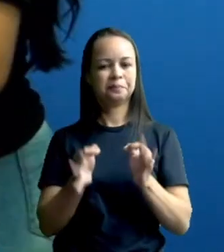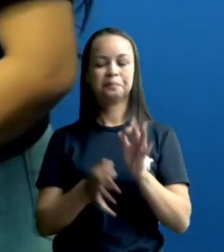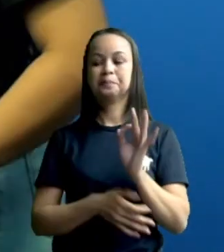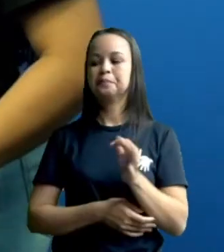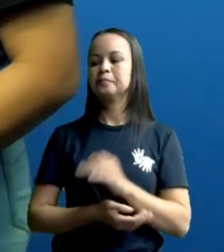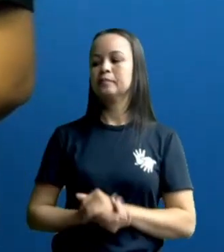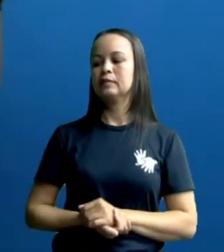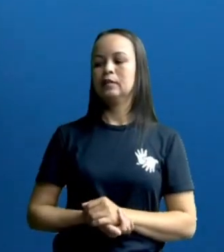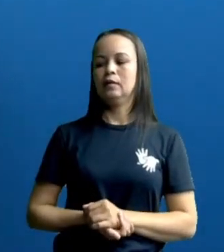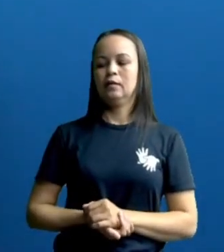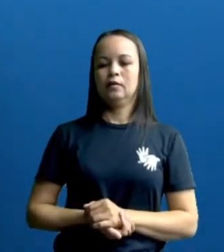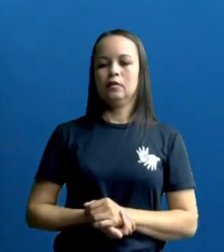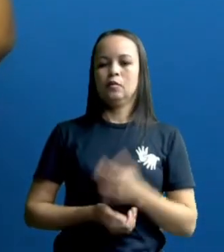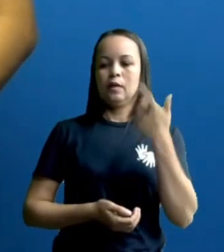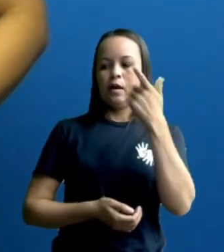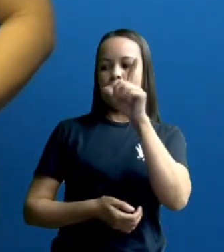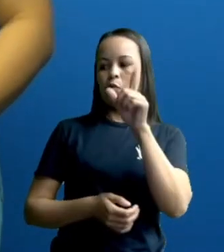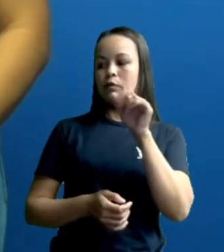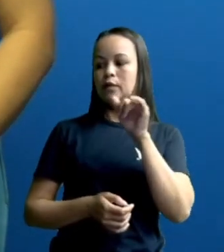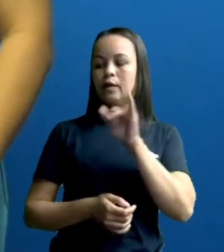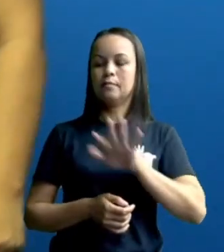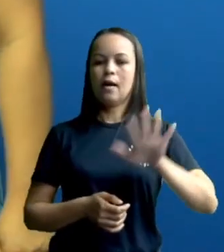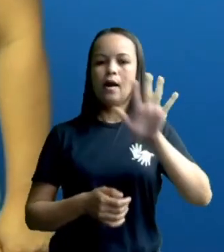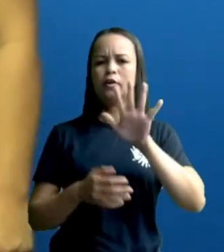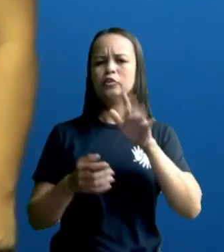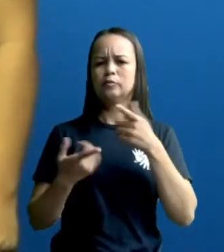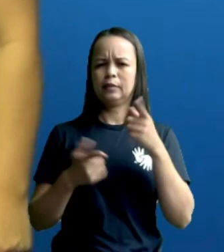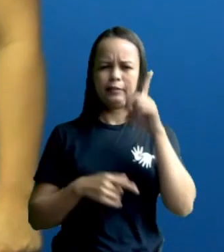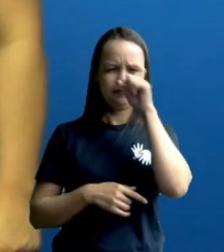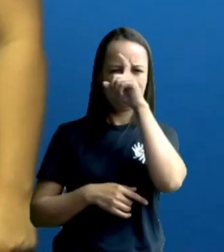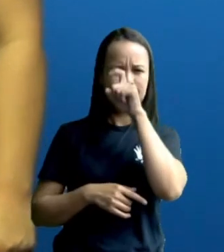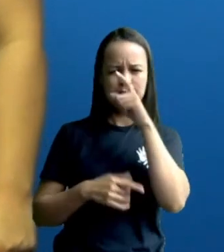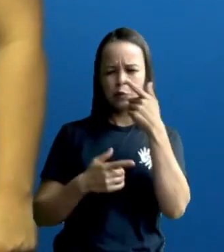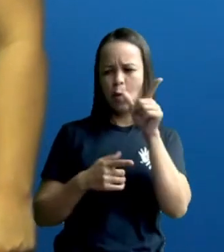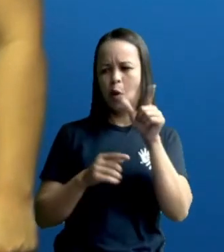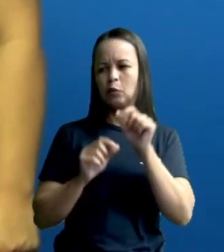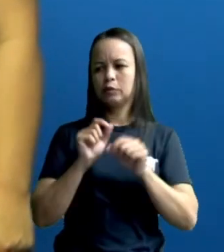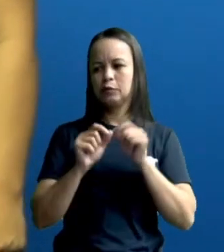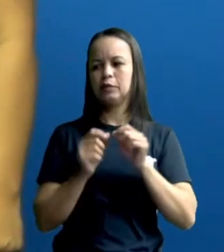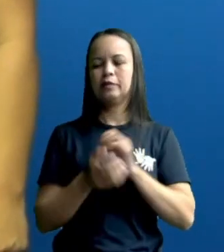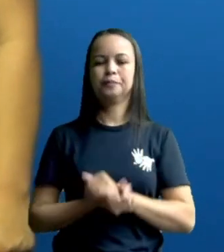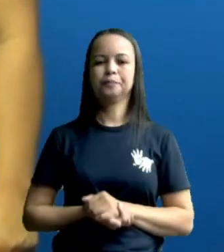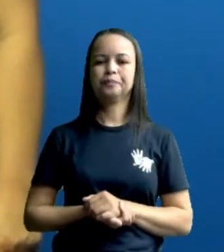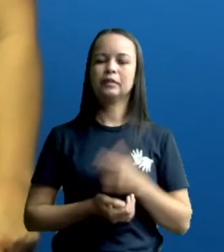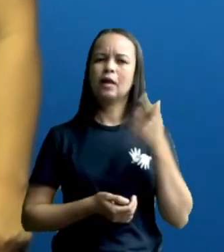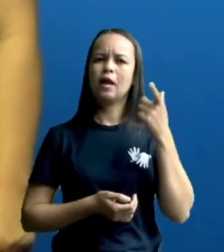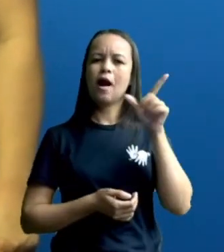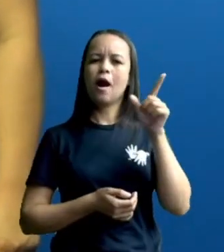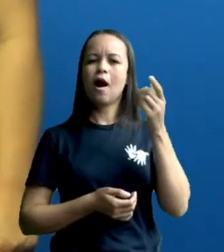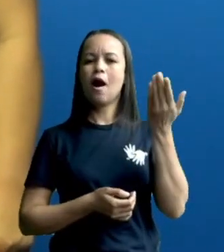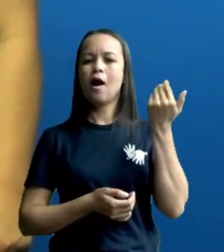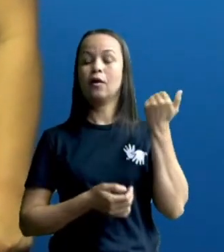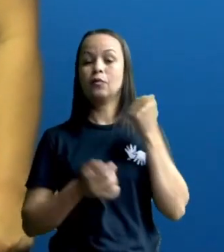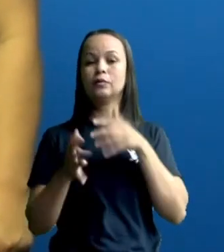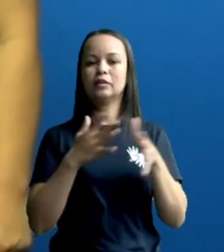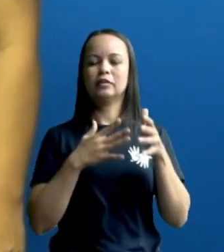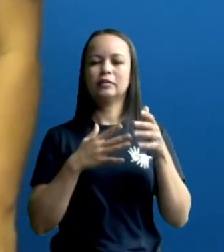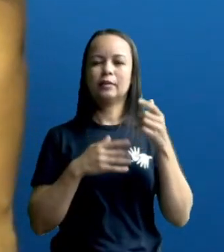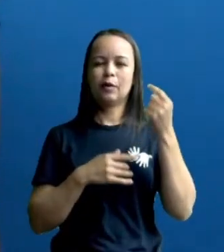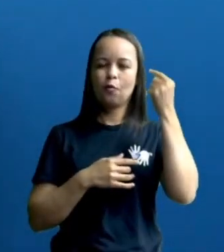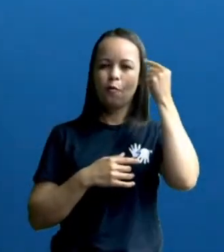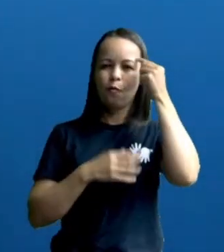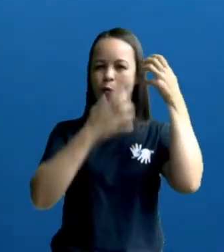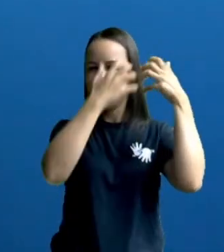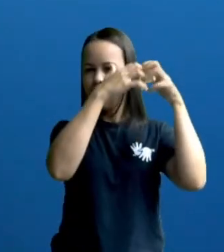figura. Olha aqui, nós temos uma um pouquinho mais difícil, tá? Porque aquelas outras dava para a gente saber o cálculo de